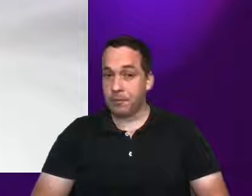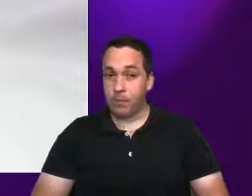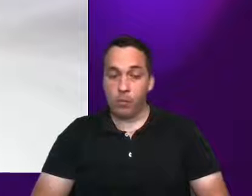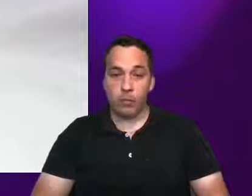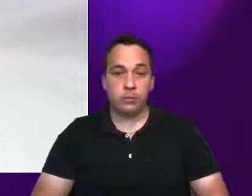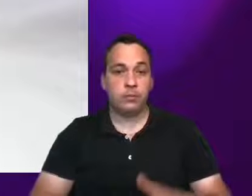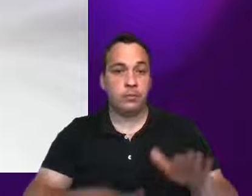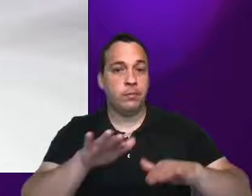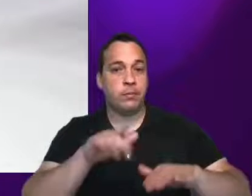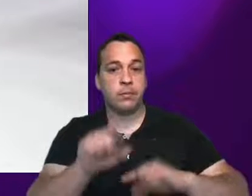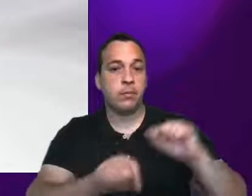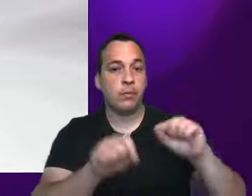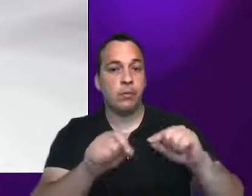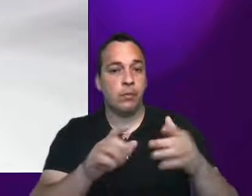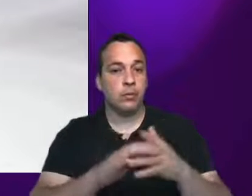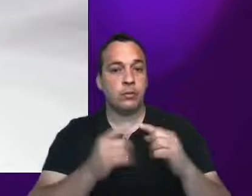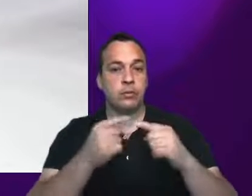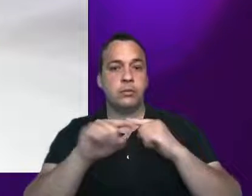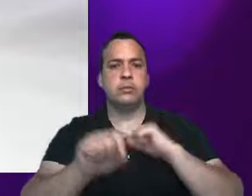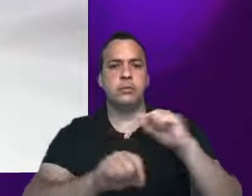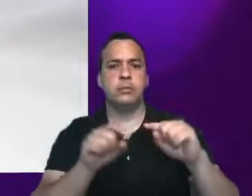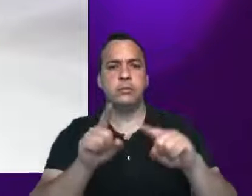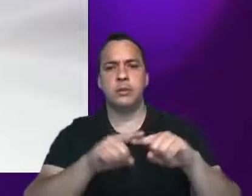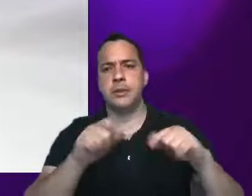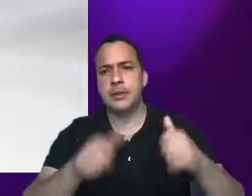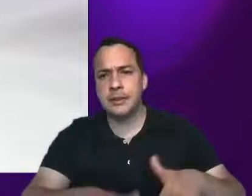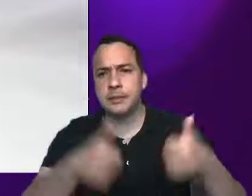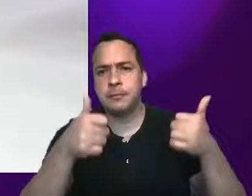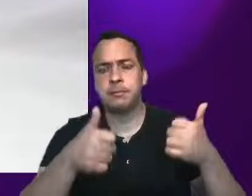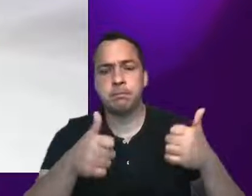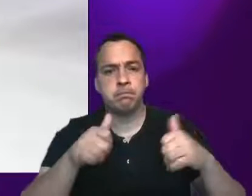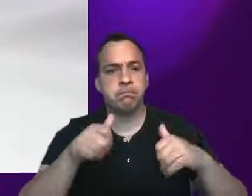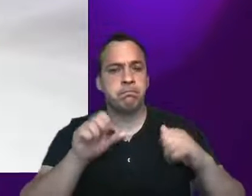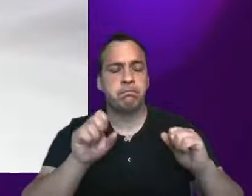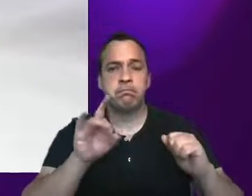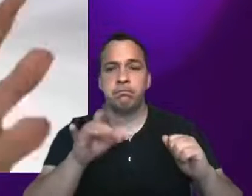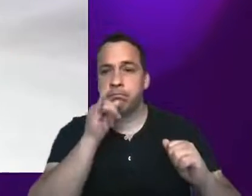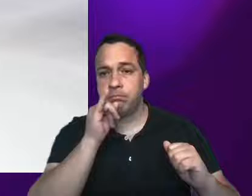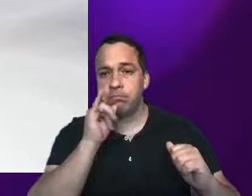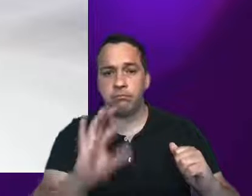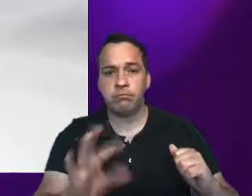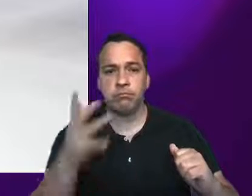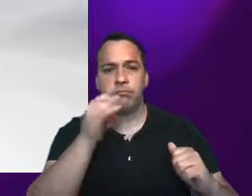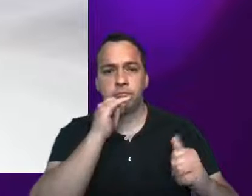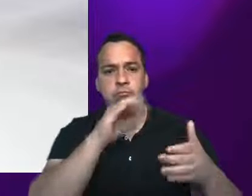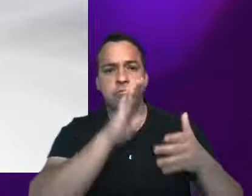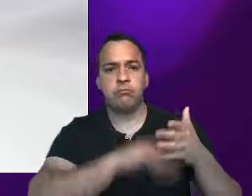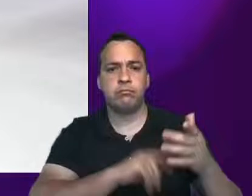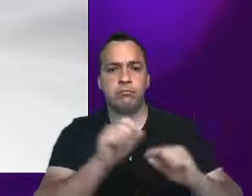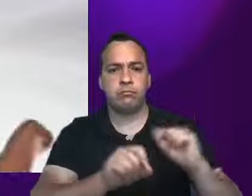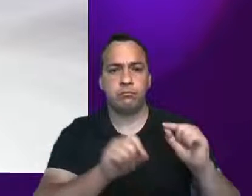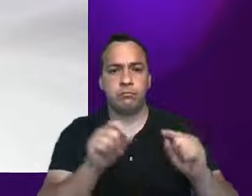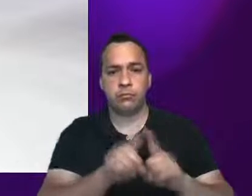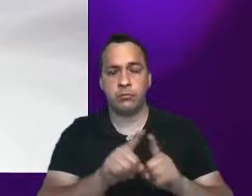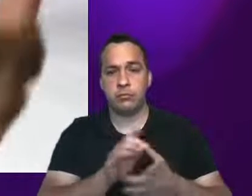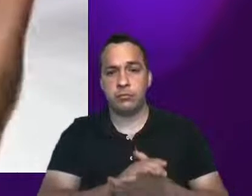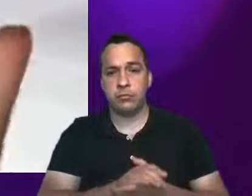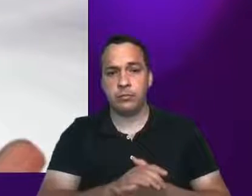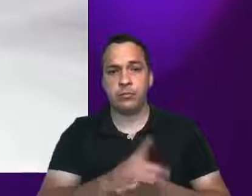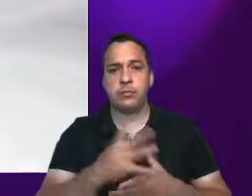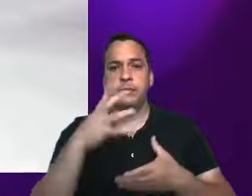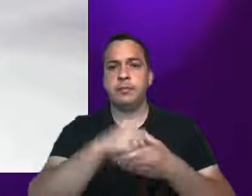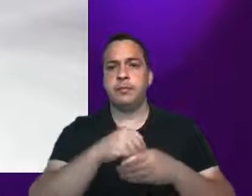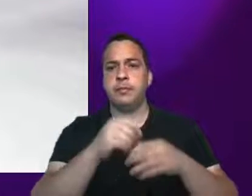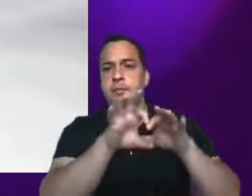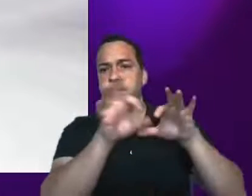que cause talvez uma melhora, seja só pelo fato de você aumentar a pressão oncótica no intravascular e puxar